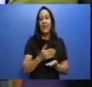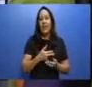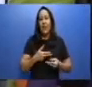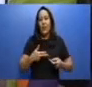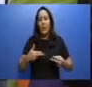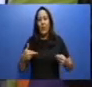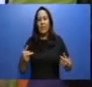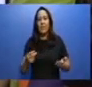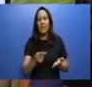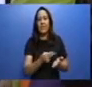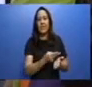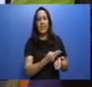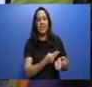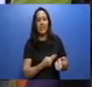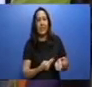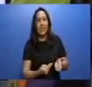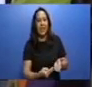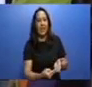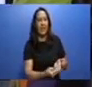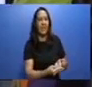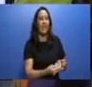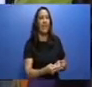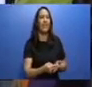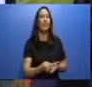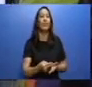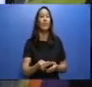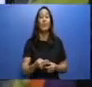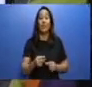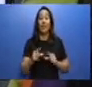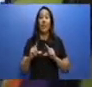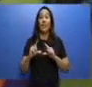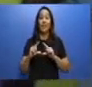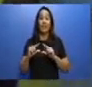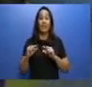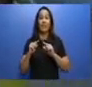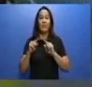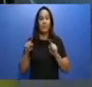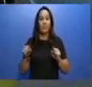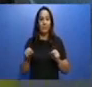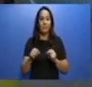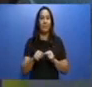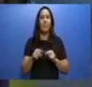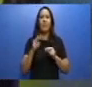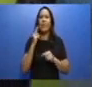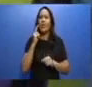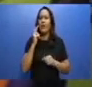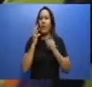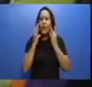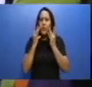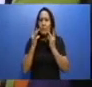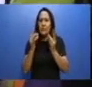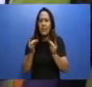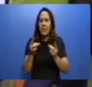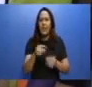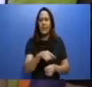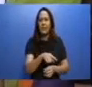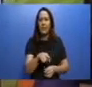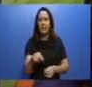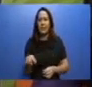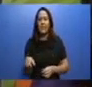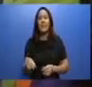gente, que elas fazem. É muito bonito, né? Então, agora a gente vai dar uma olhada aqui e a gente